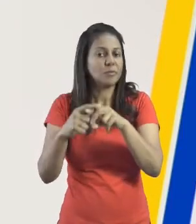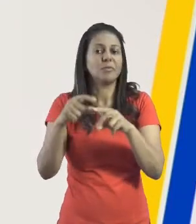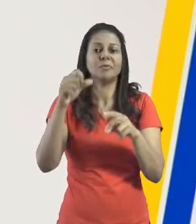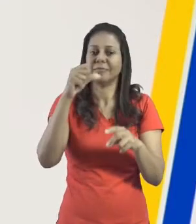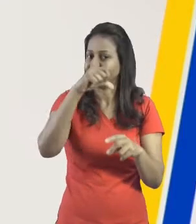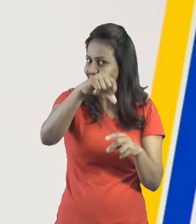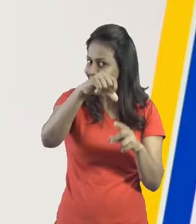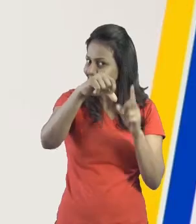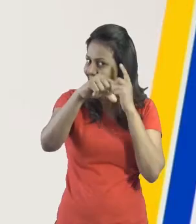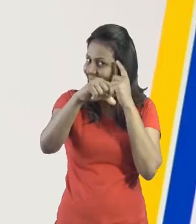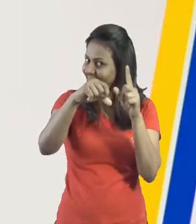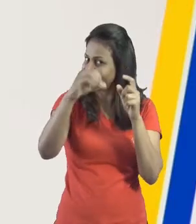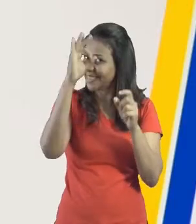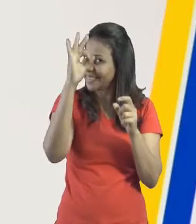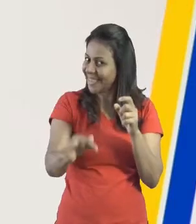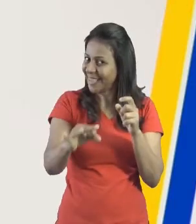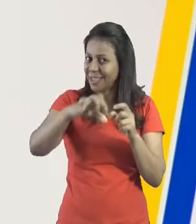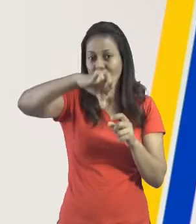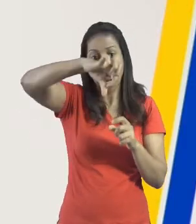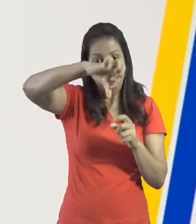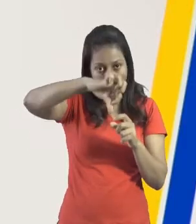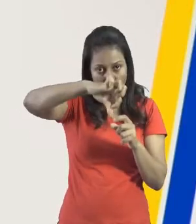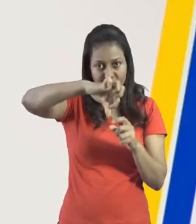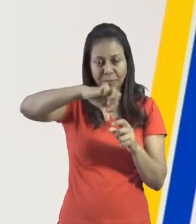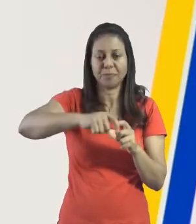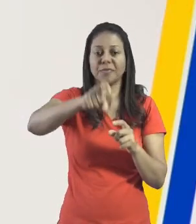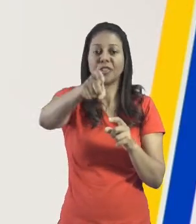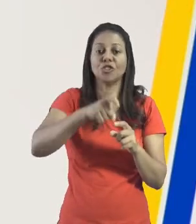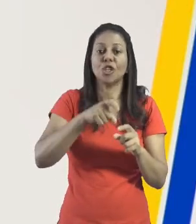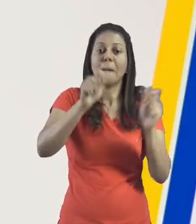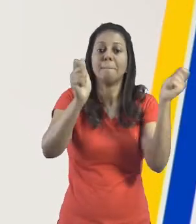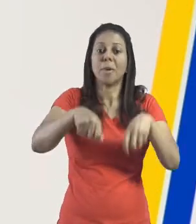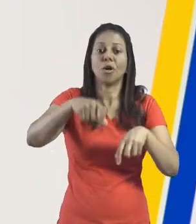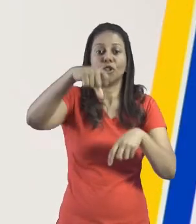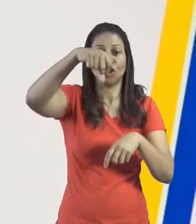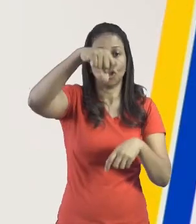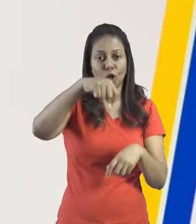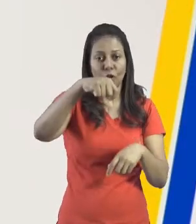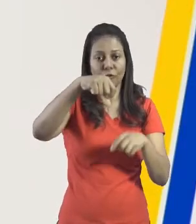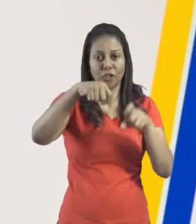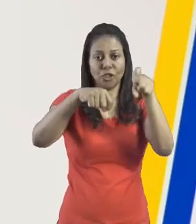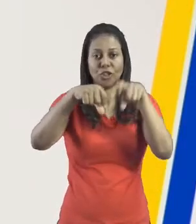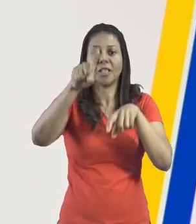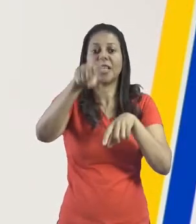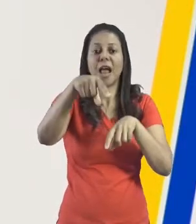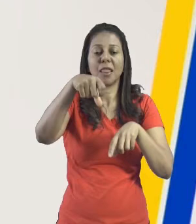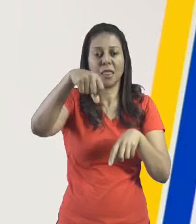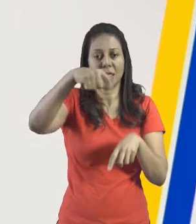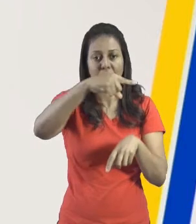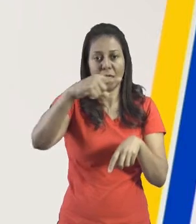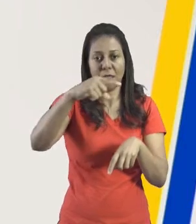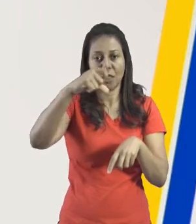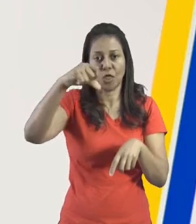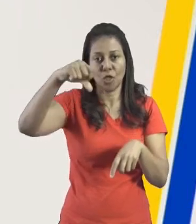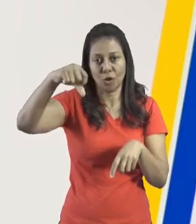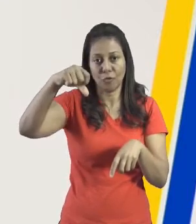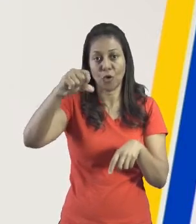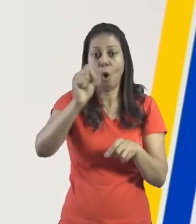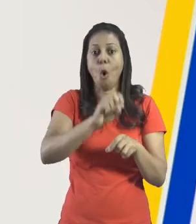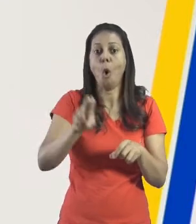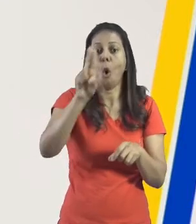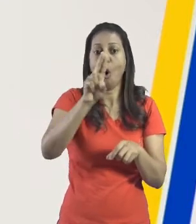9, pensou certo. Então, x, ele tanto pode ser aqui, nesse caso, menos 9, como ele pode